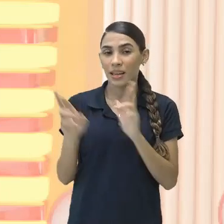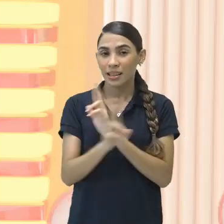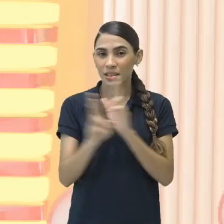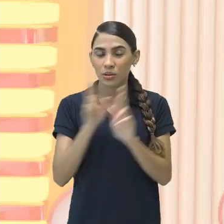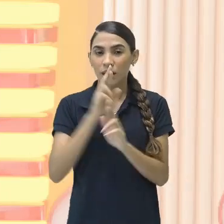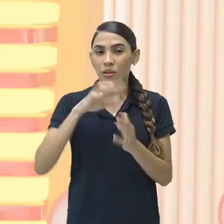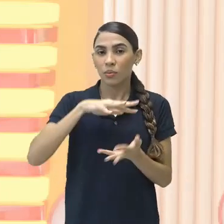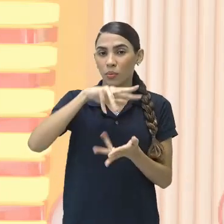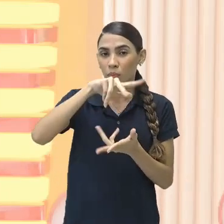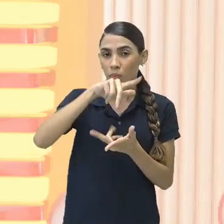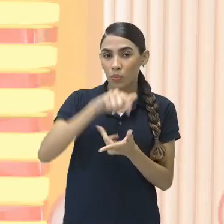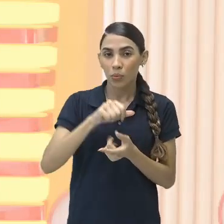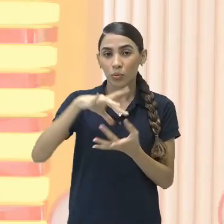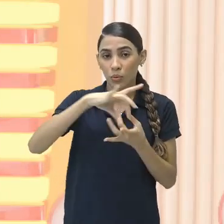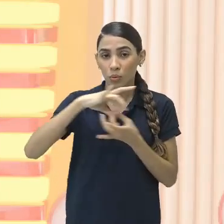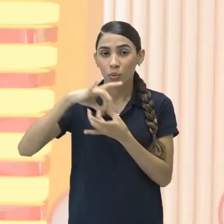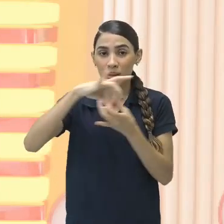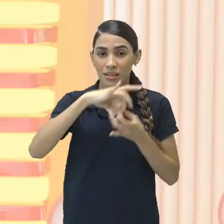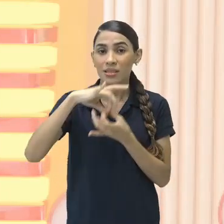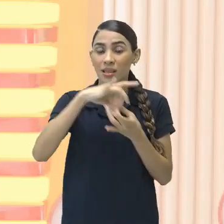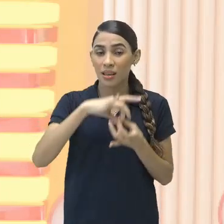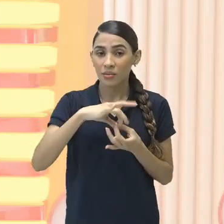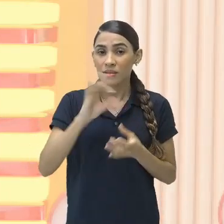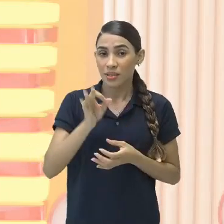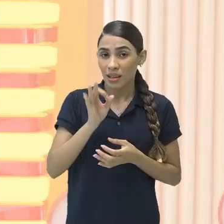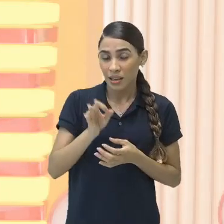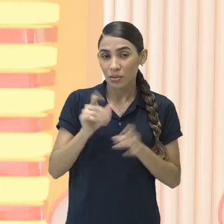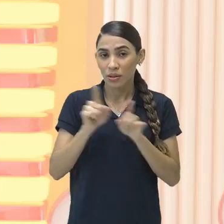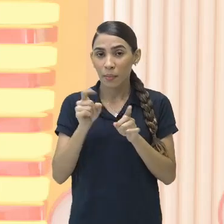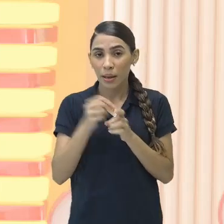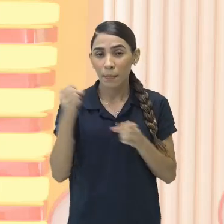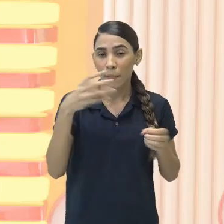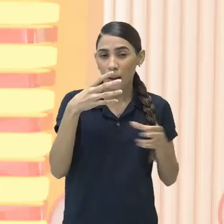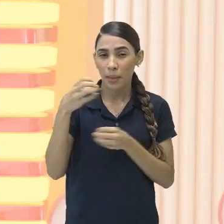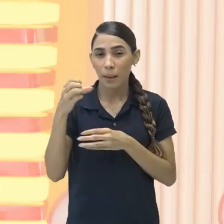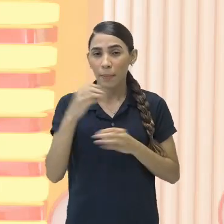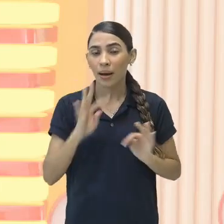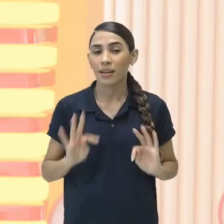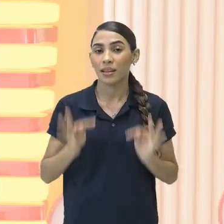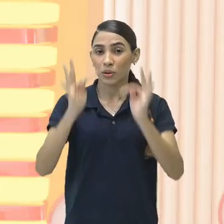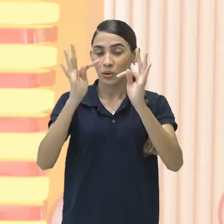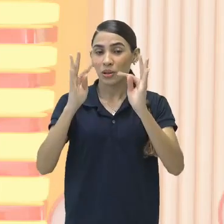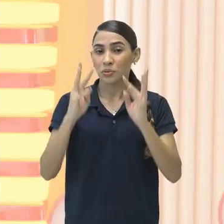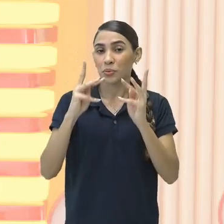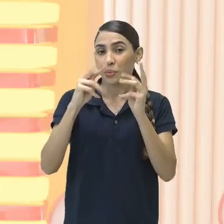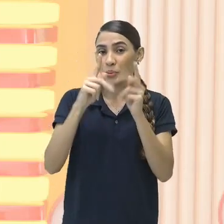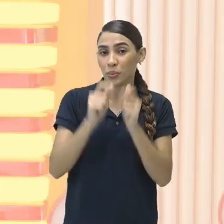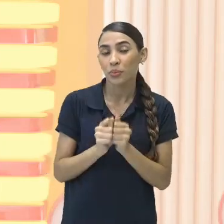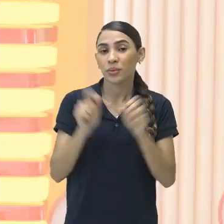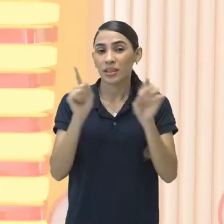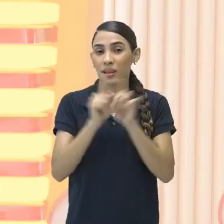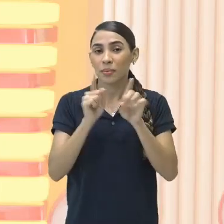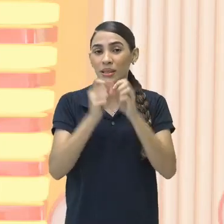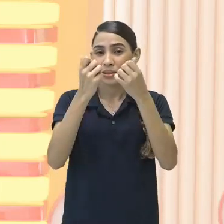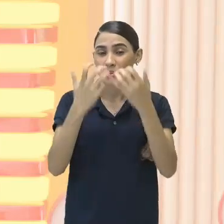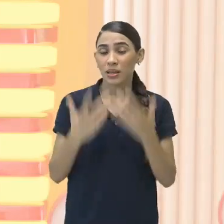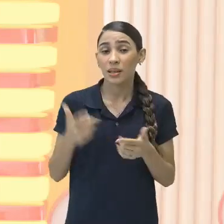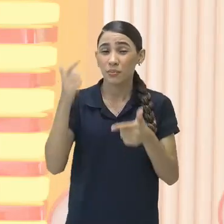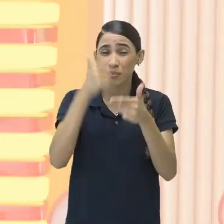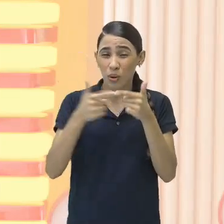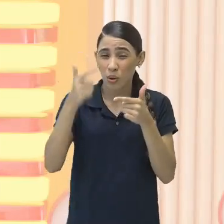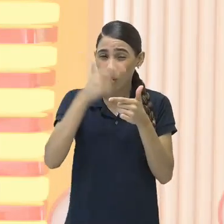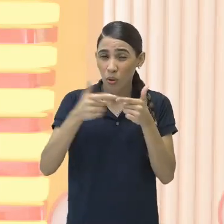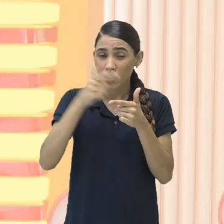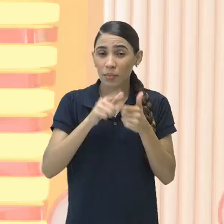relacionadas ao mundo globalizado, não é mesmo? Inovações tecnológicas e tudo mais. Falamos sobre os grandes problemas